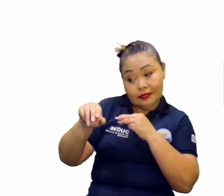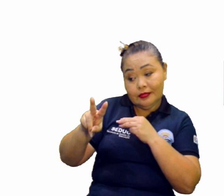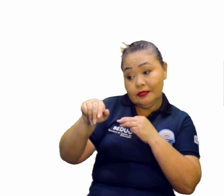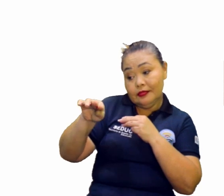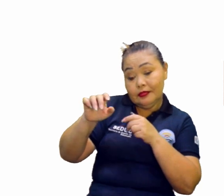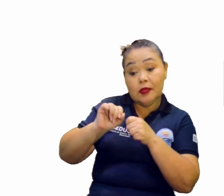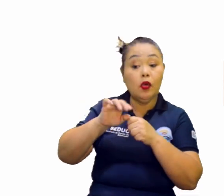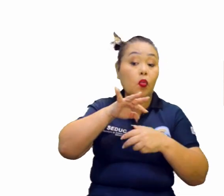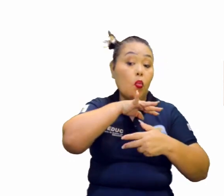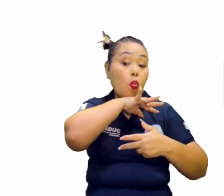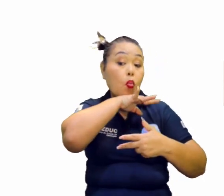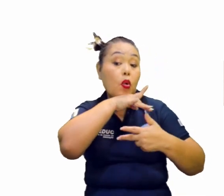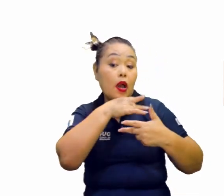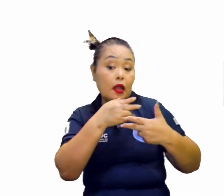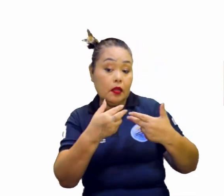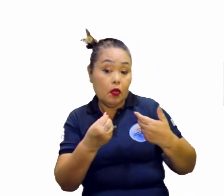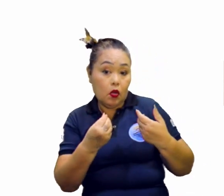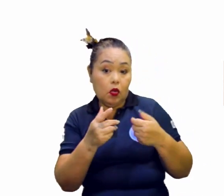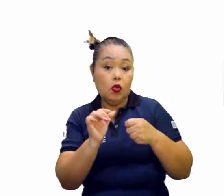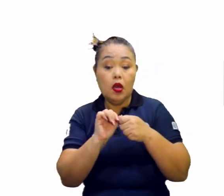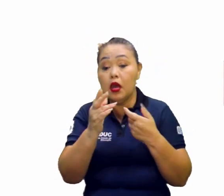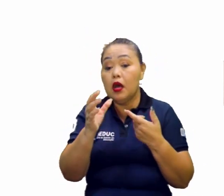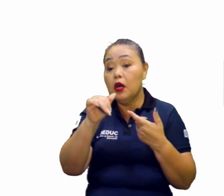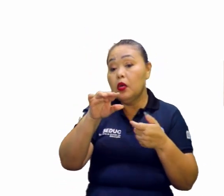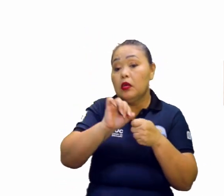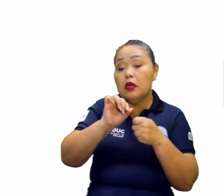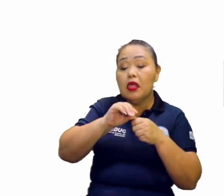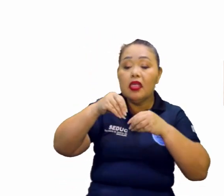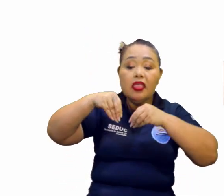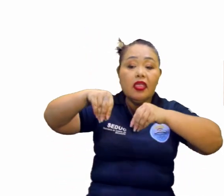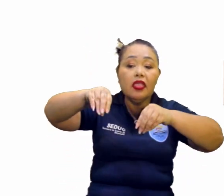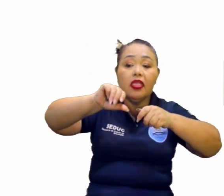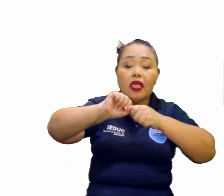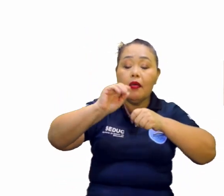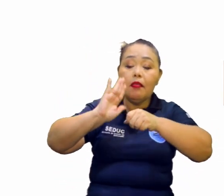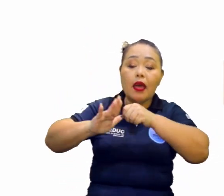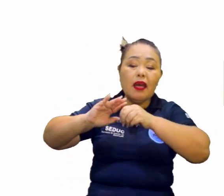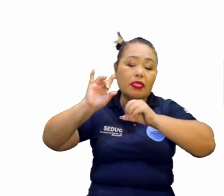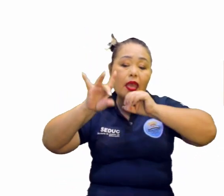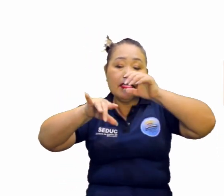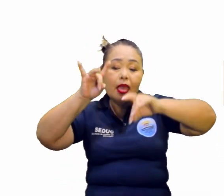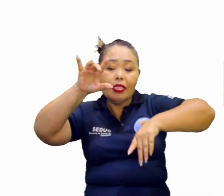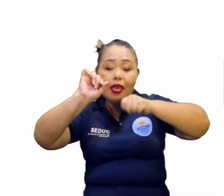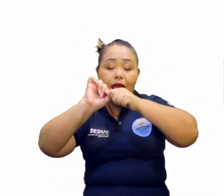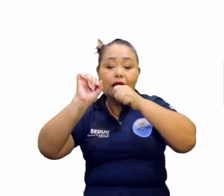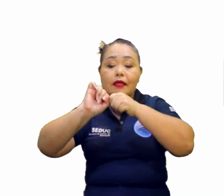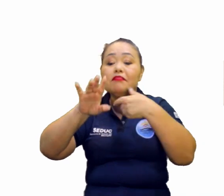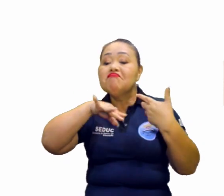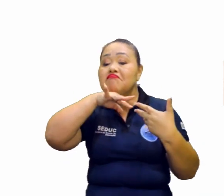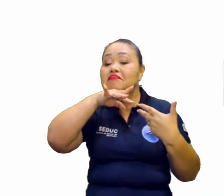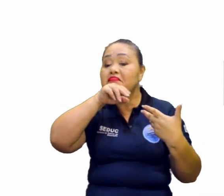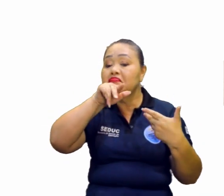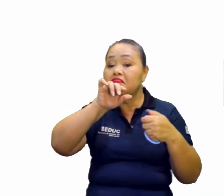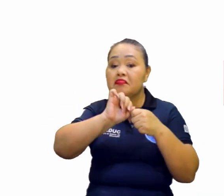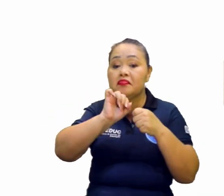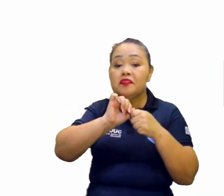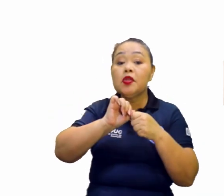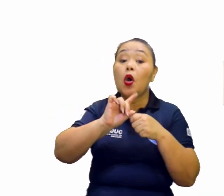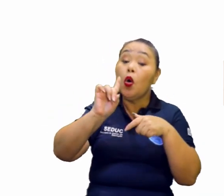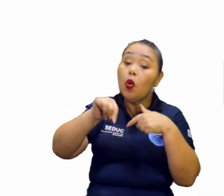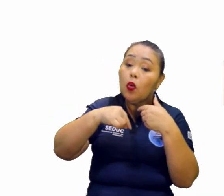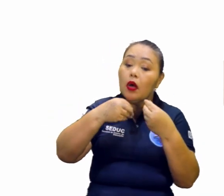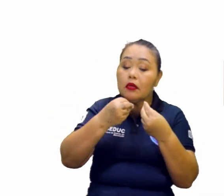como estercos, farinhas, bagaços, cascas e restos de vegetais, decompostos ou ainda em estágio de